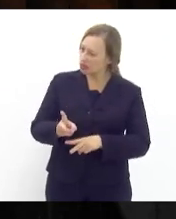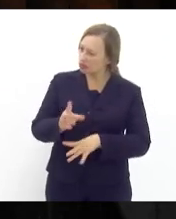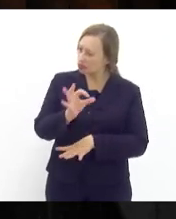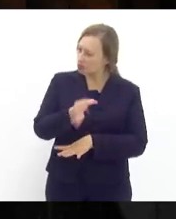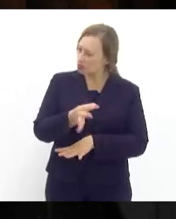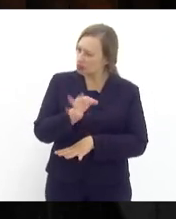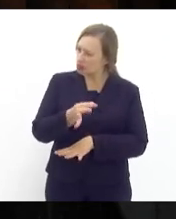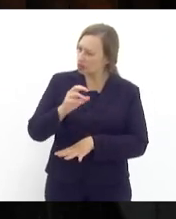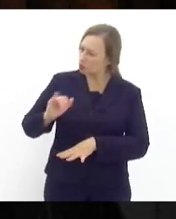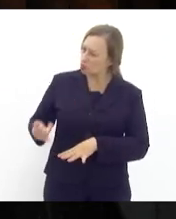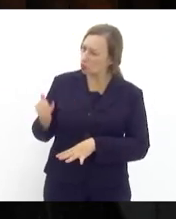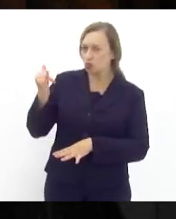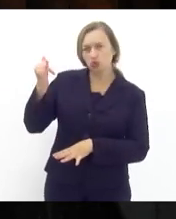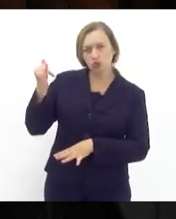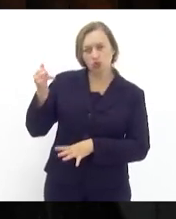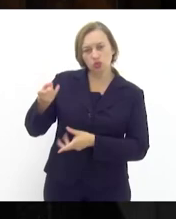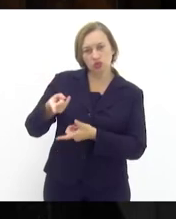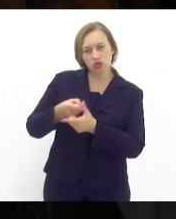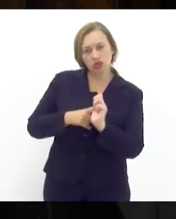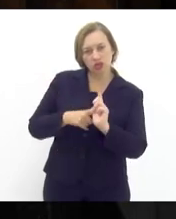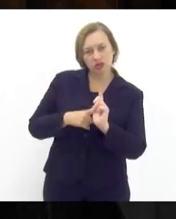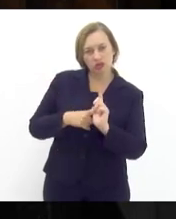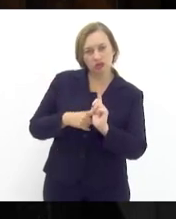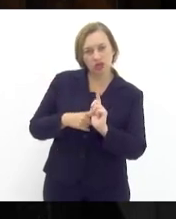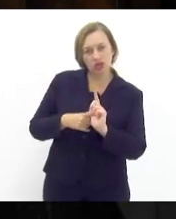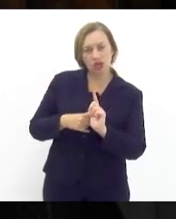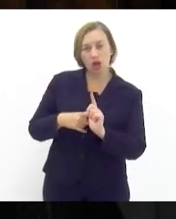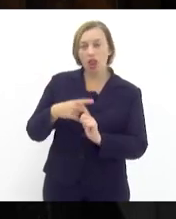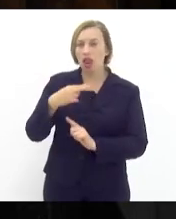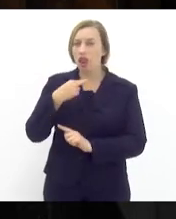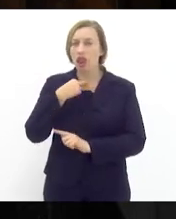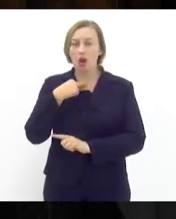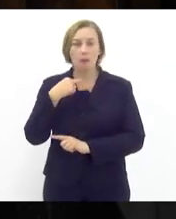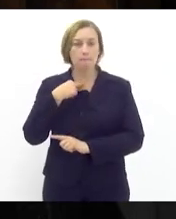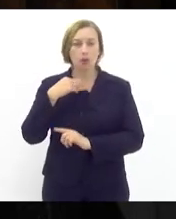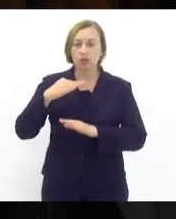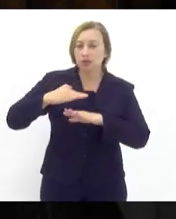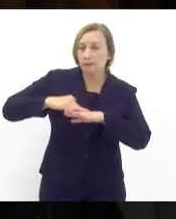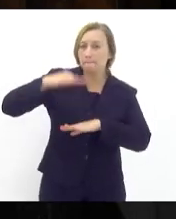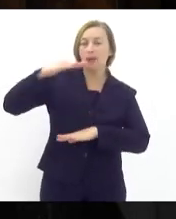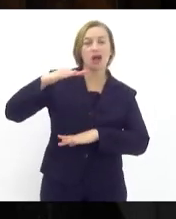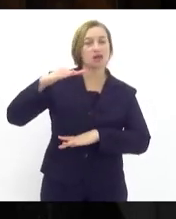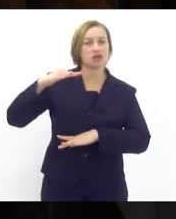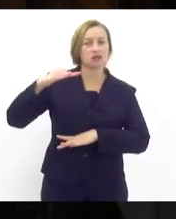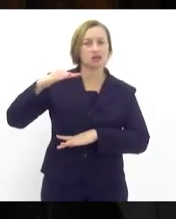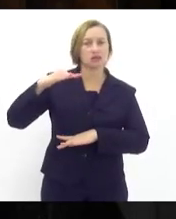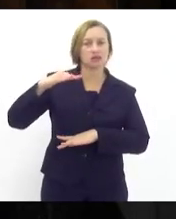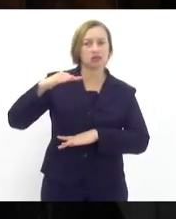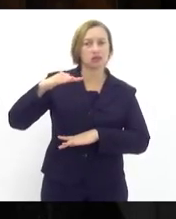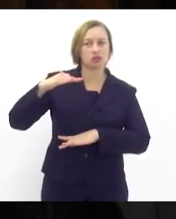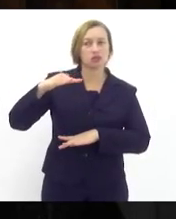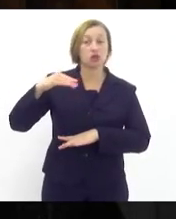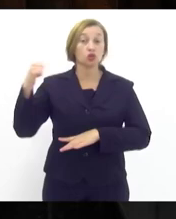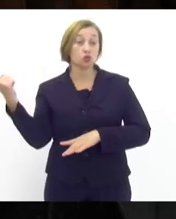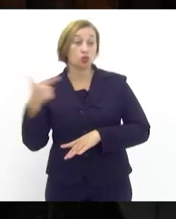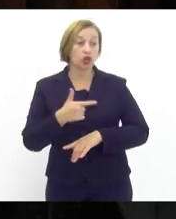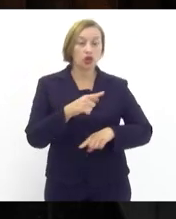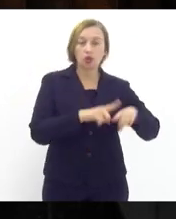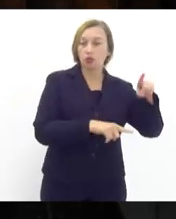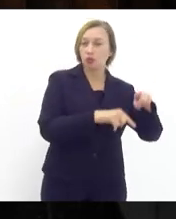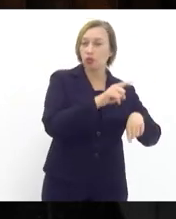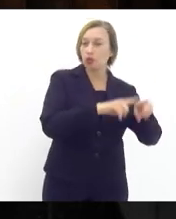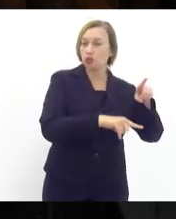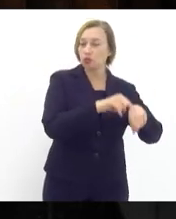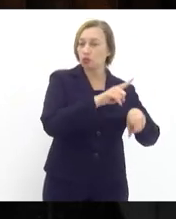os juros da nossa dívida não pode ser superior ao crescimento do produto interno